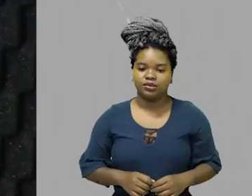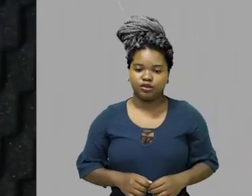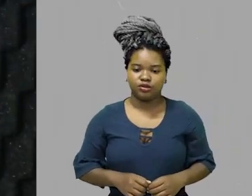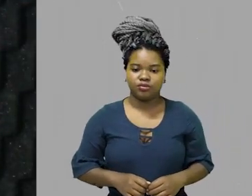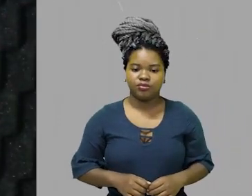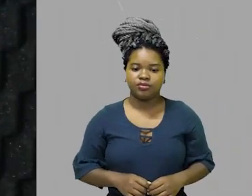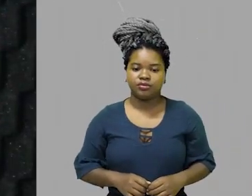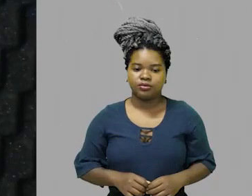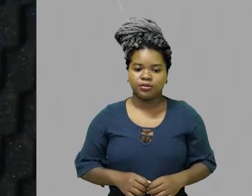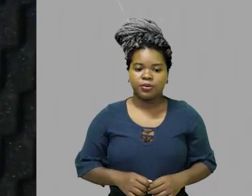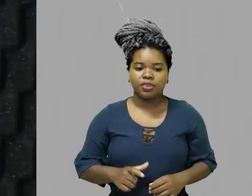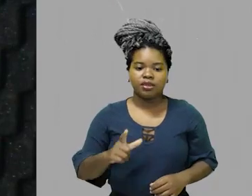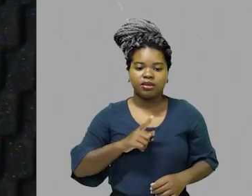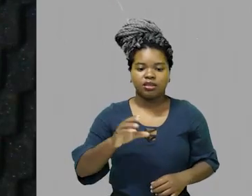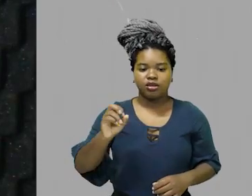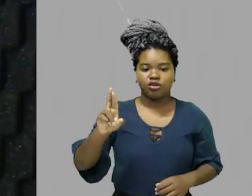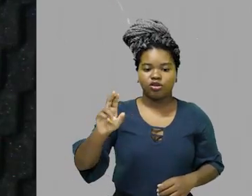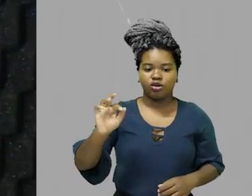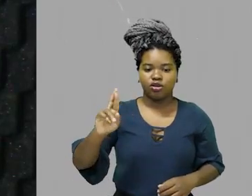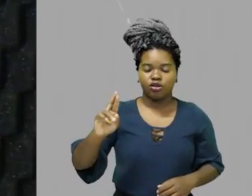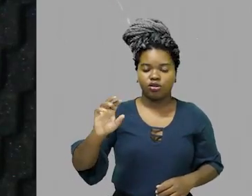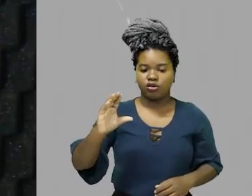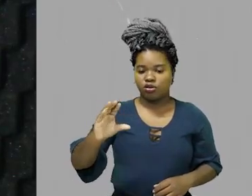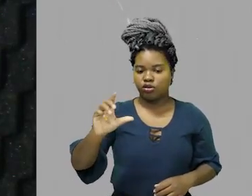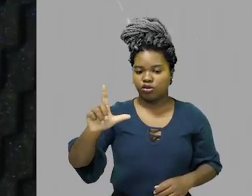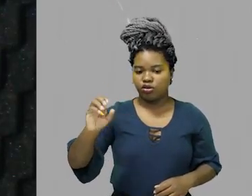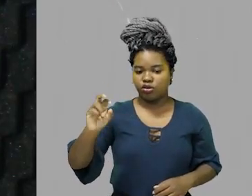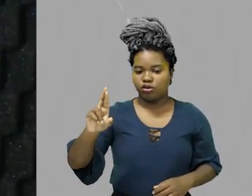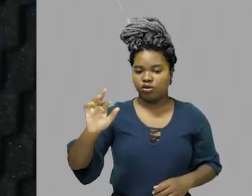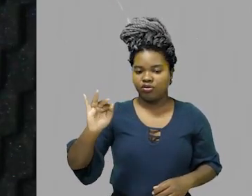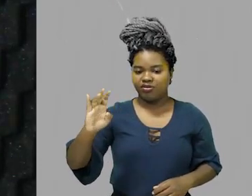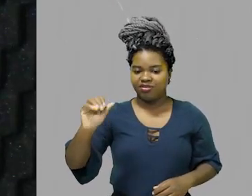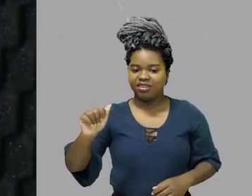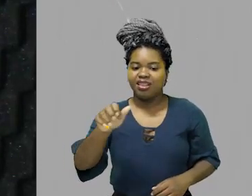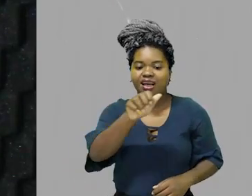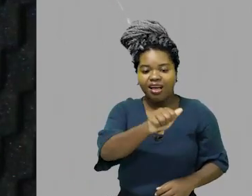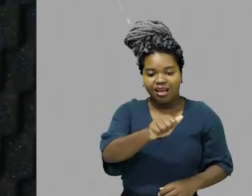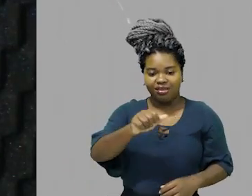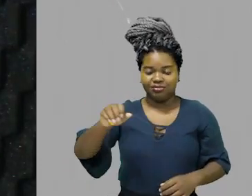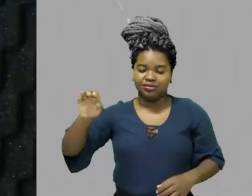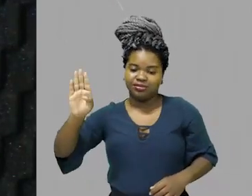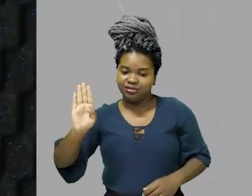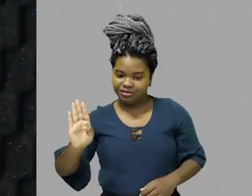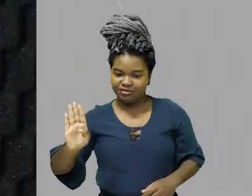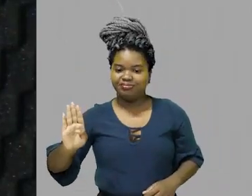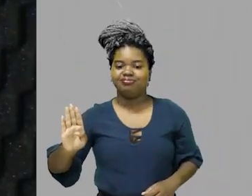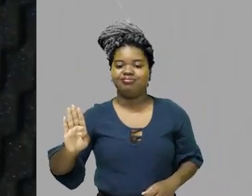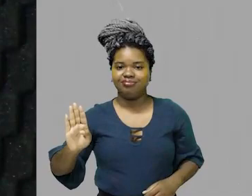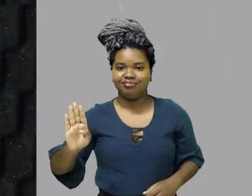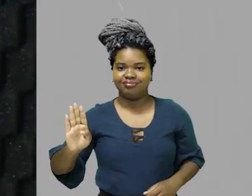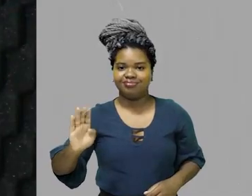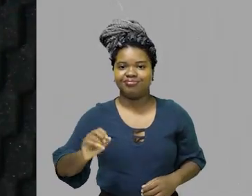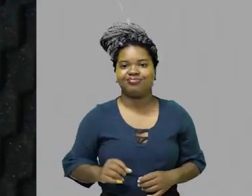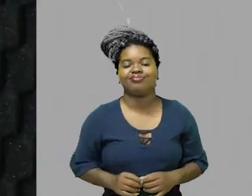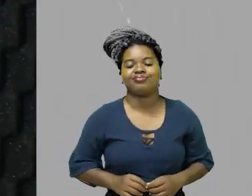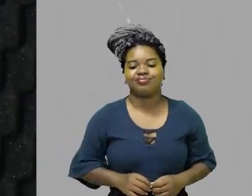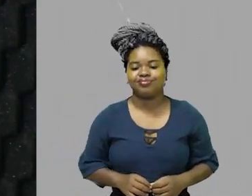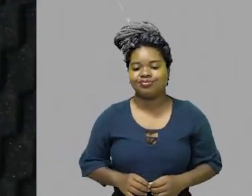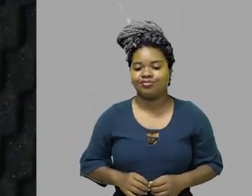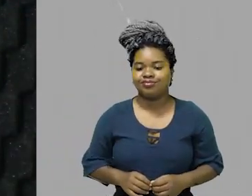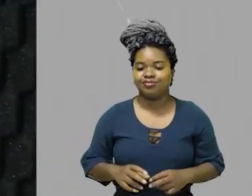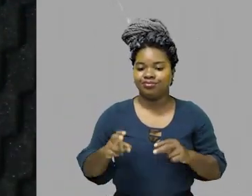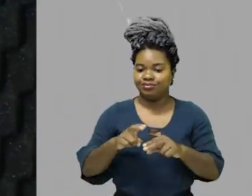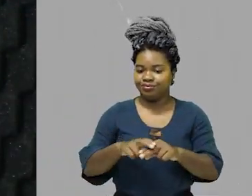parede celular formada por celulose, que a gente diz que é uma parede celulósica. Então, assim,